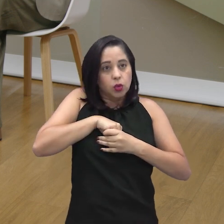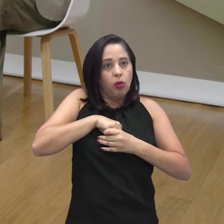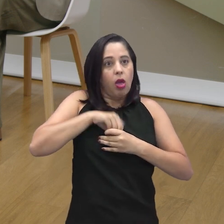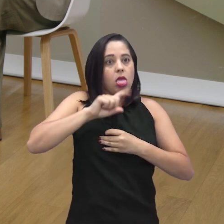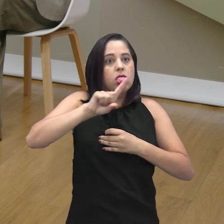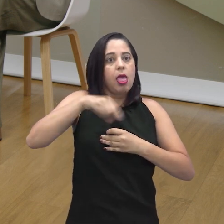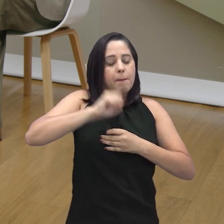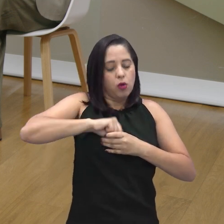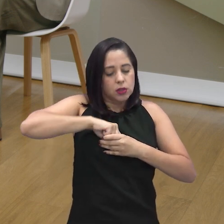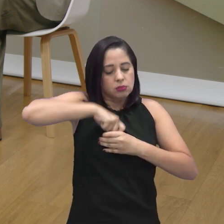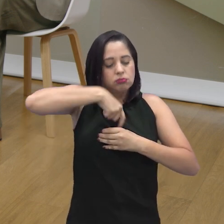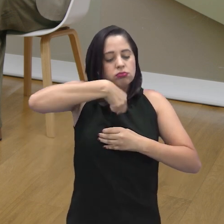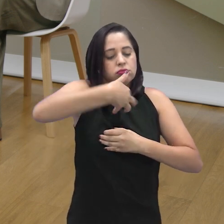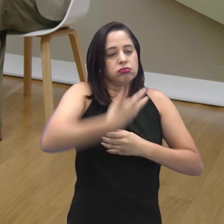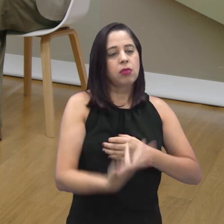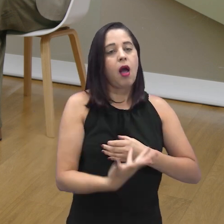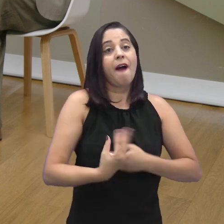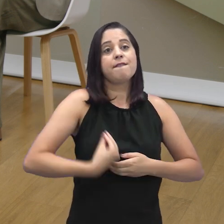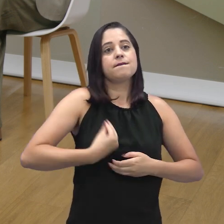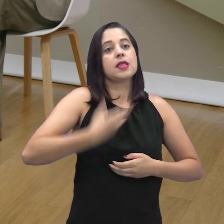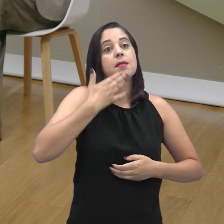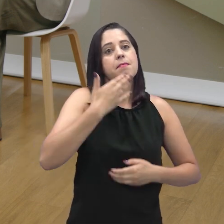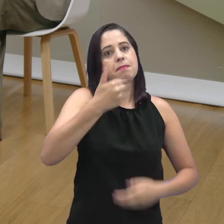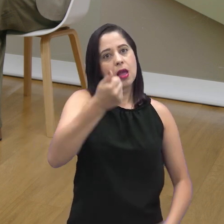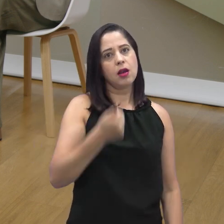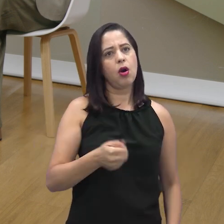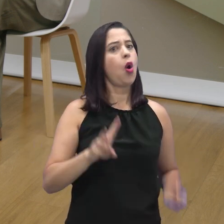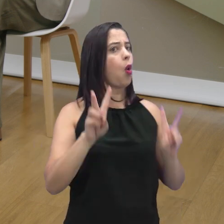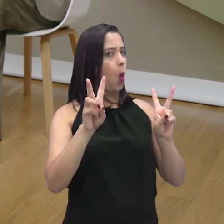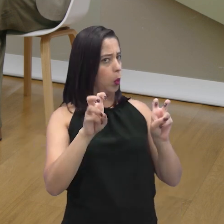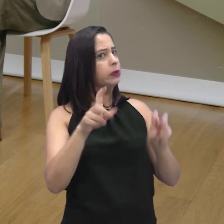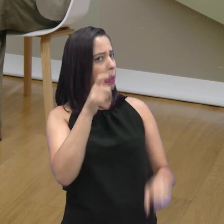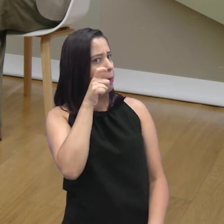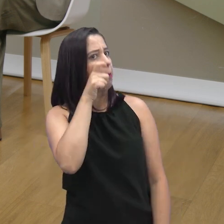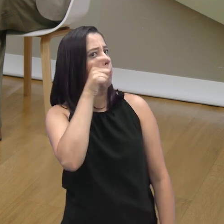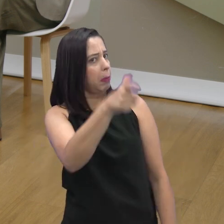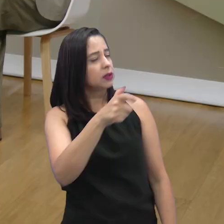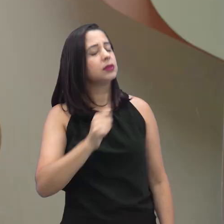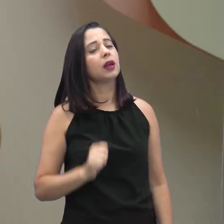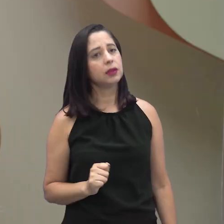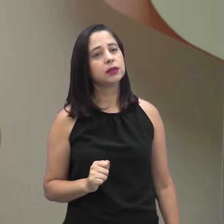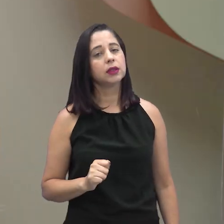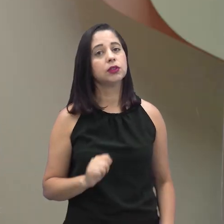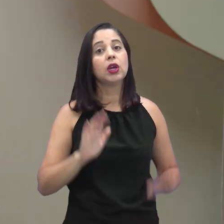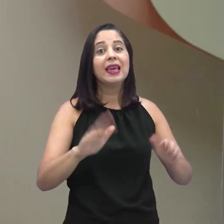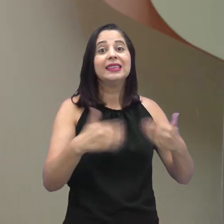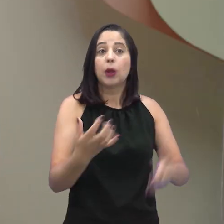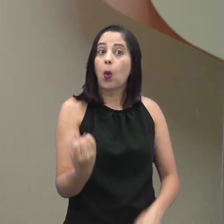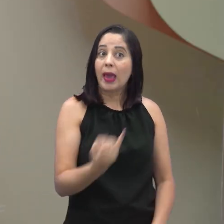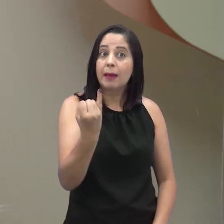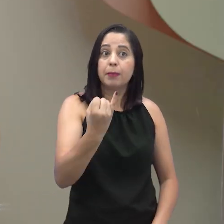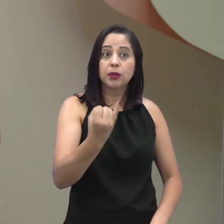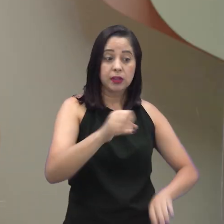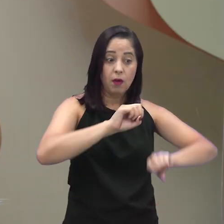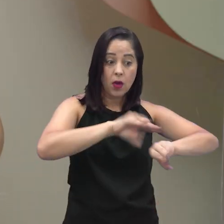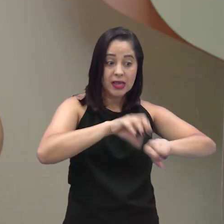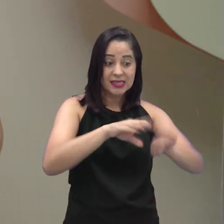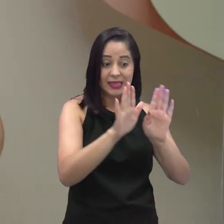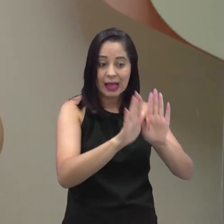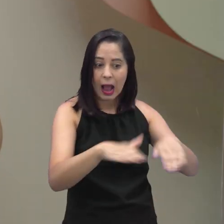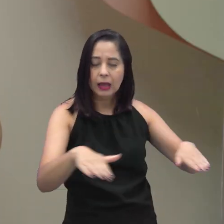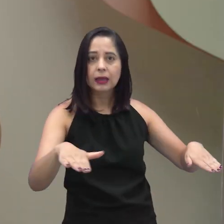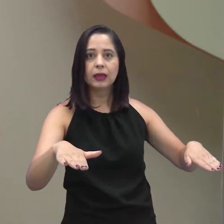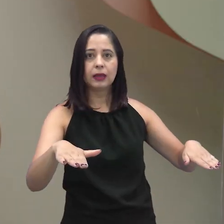consiga caminhar de uma forma melhor. É um assunto interessante e é importante a gente falar desde cedo, inclusive com as crianças, de como a